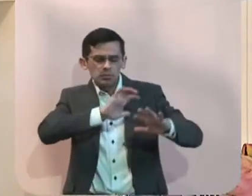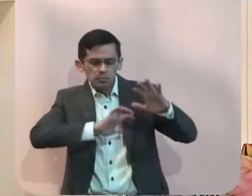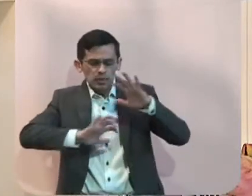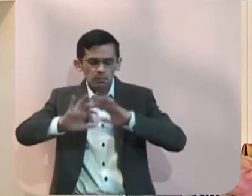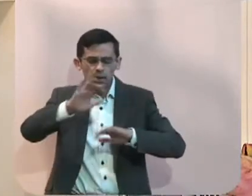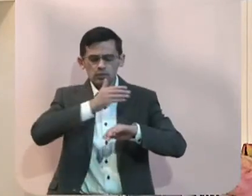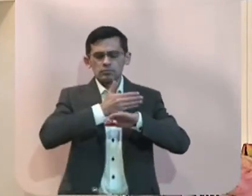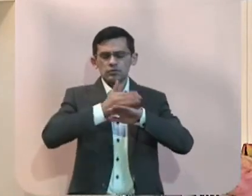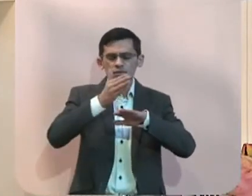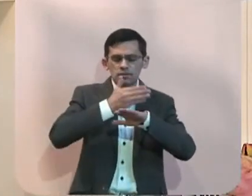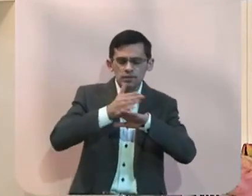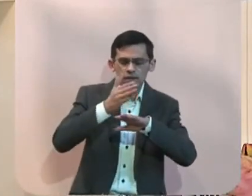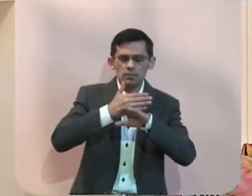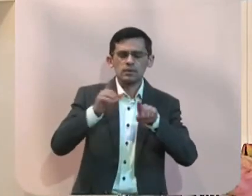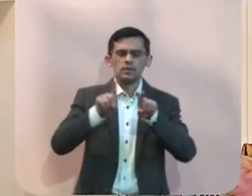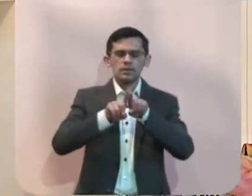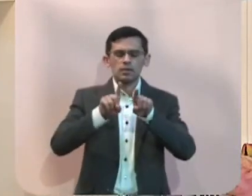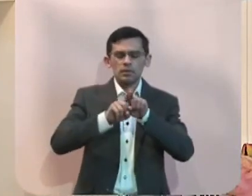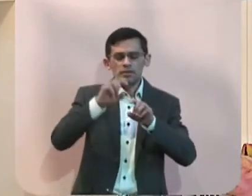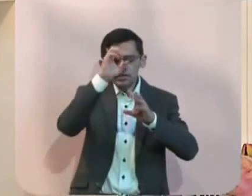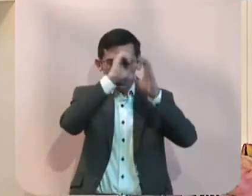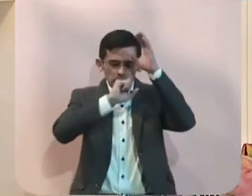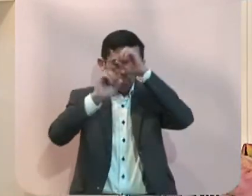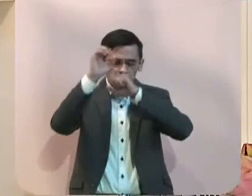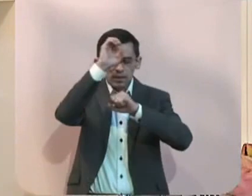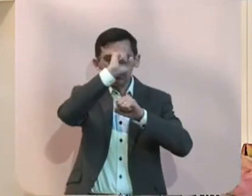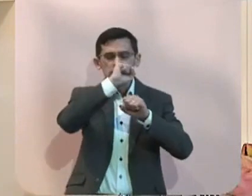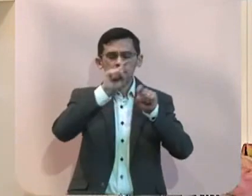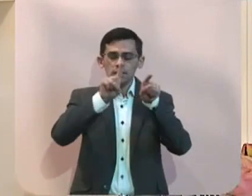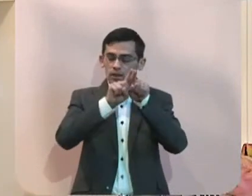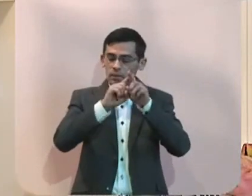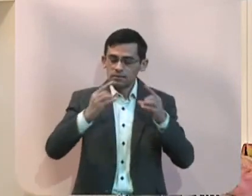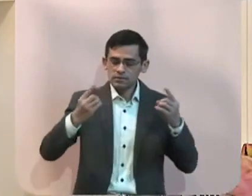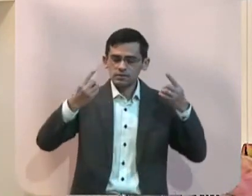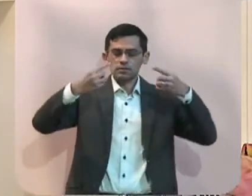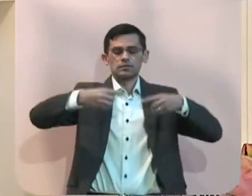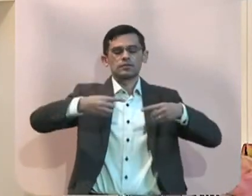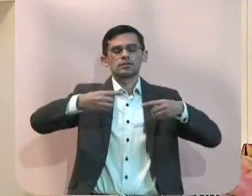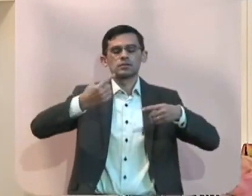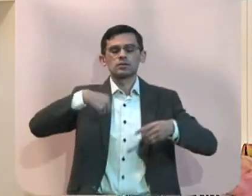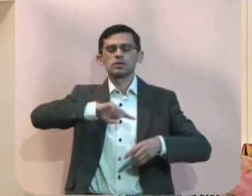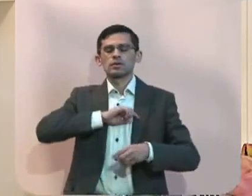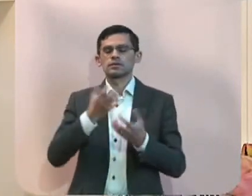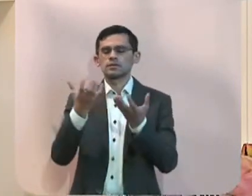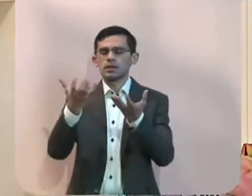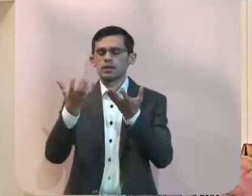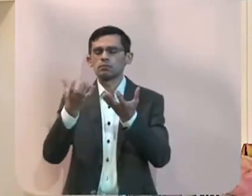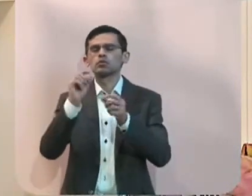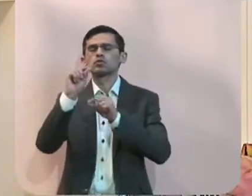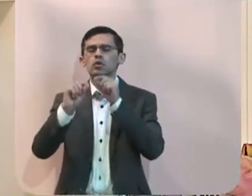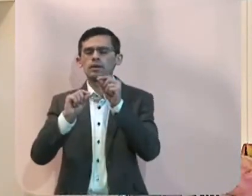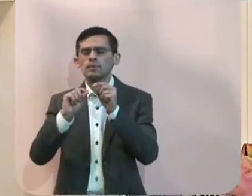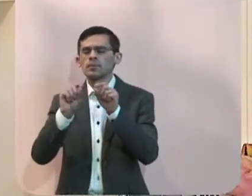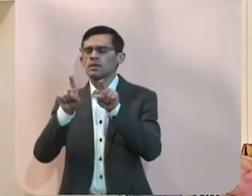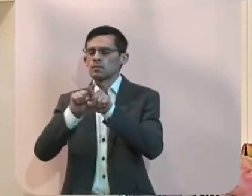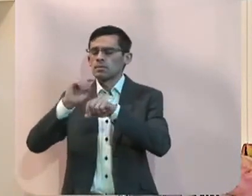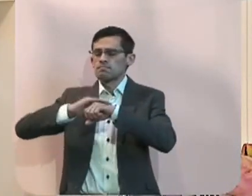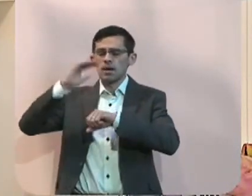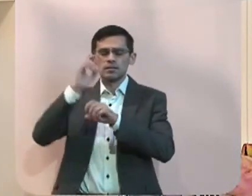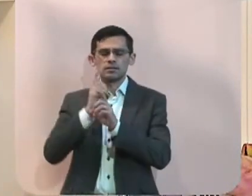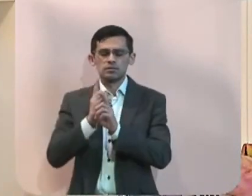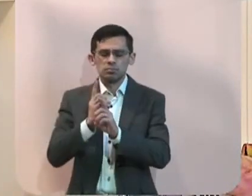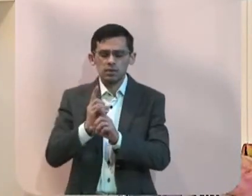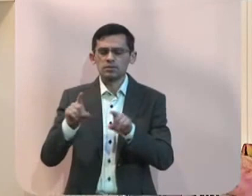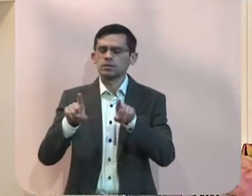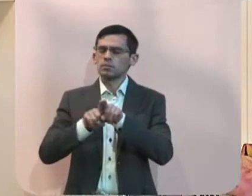preparo, de treinamento, de instrução, de também desafio, Nós queremos, Senhor, aumentar o número de discipuladores, nós